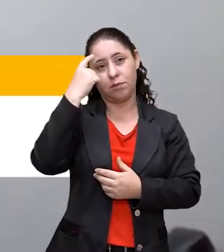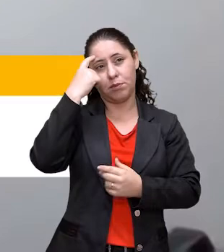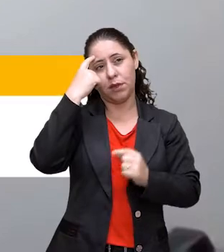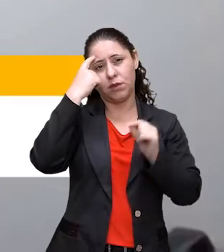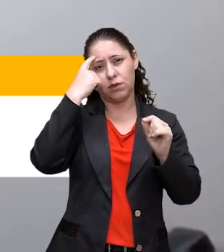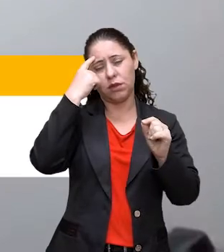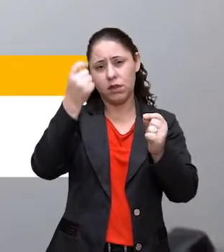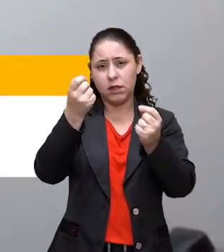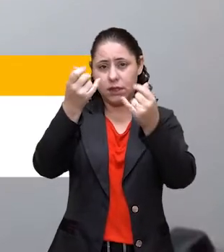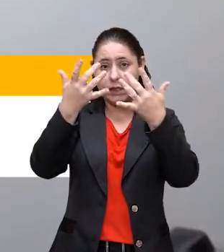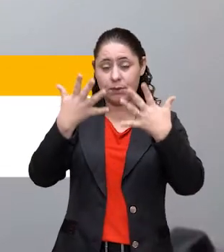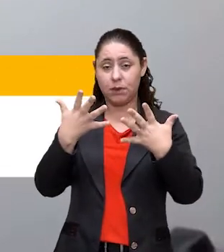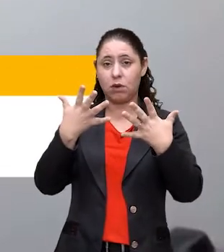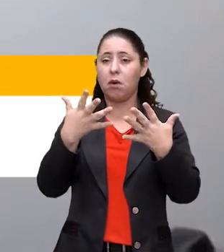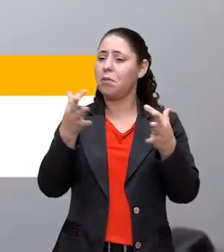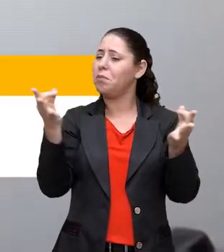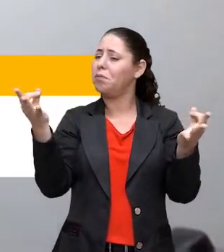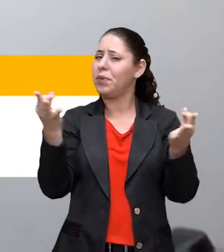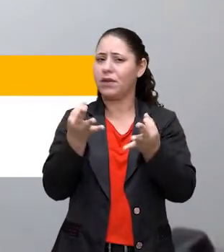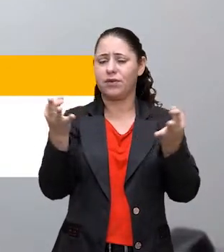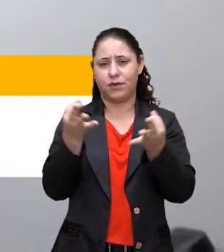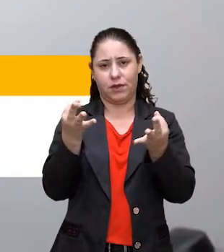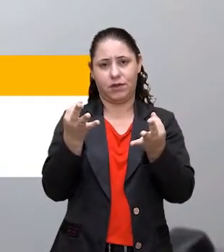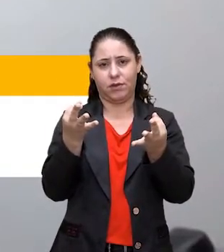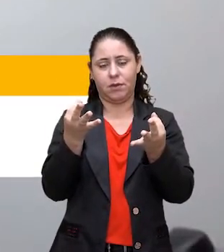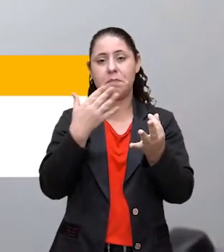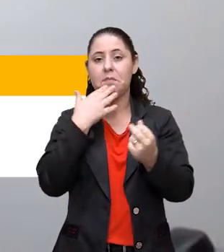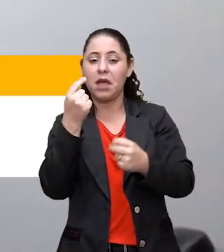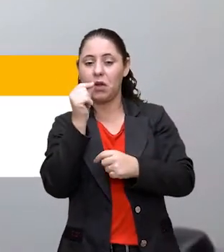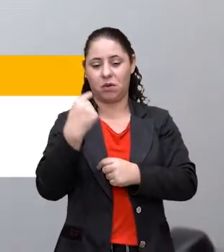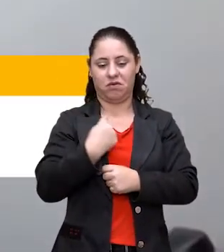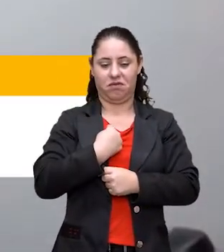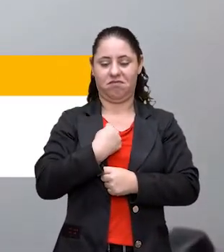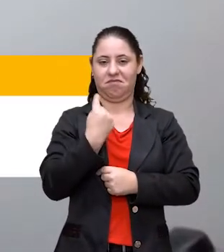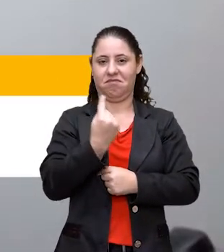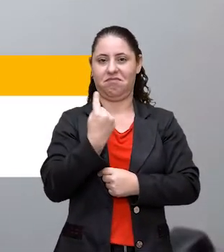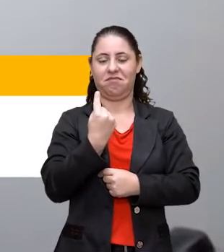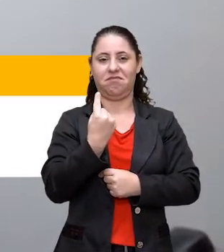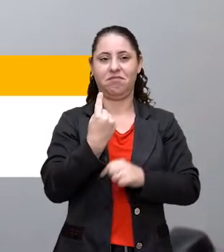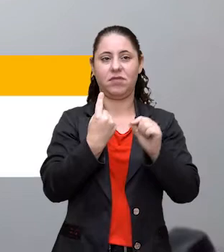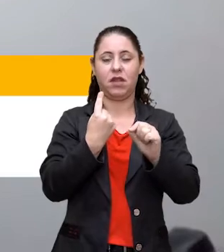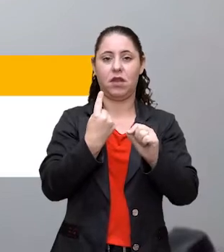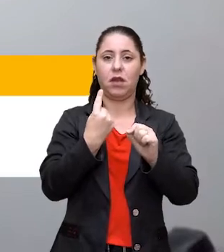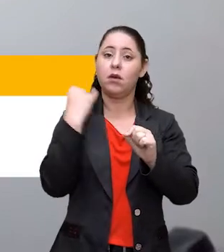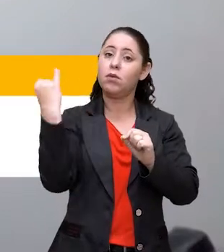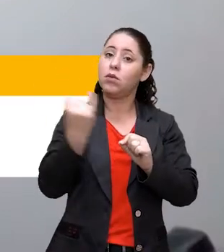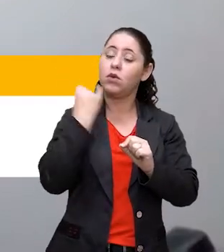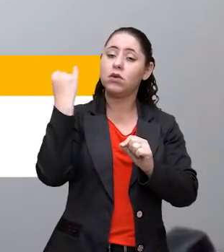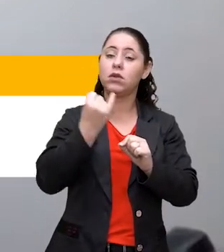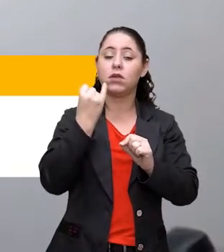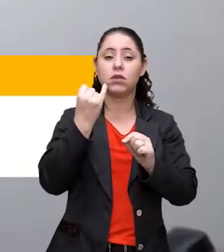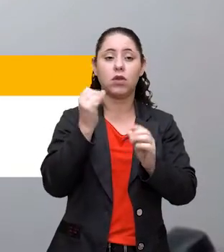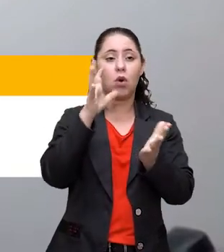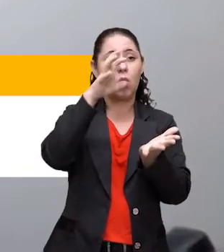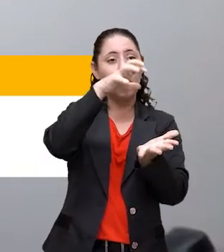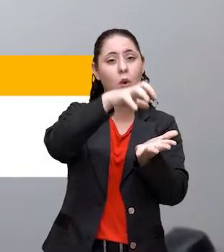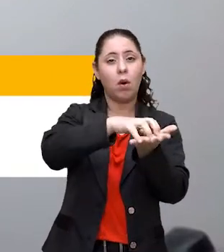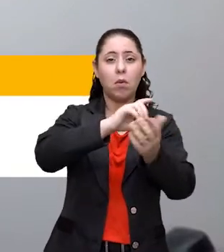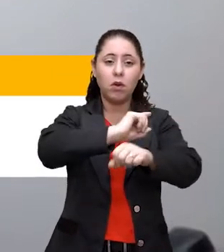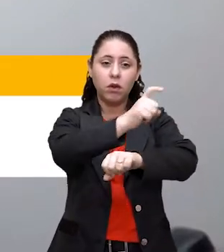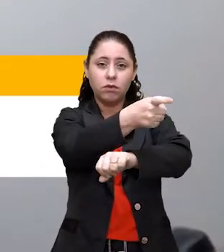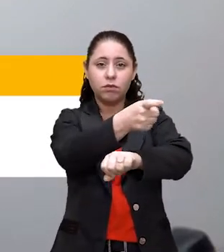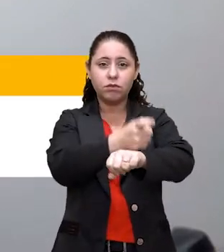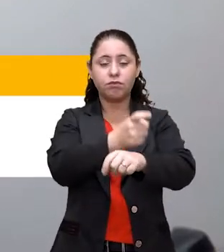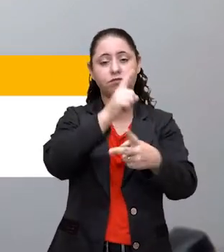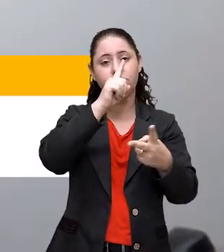área, acho que soube expressar muito melhor do que eu, né, a importância desse projeto, principalmente nessas